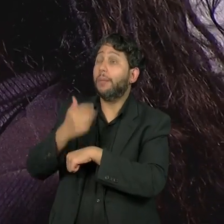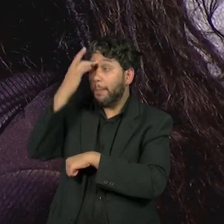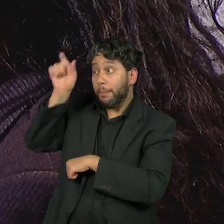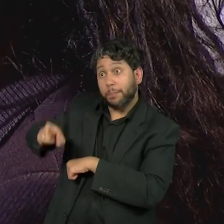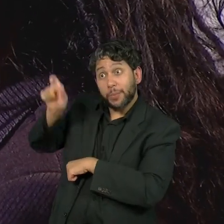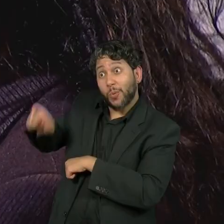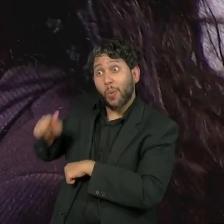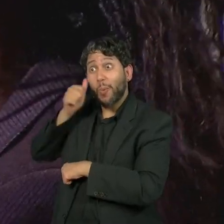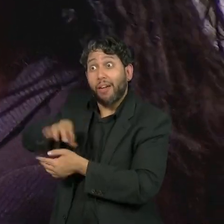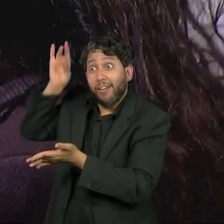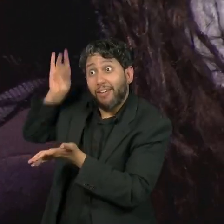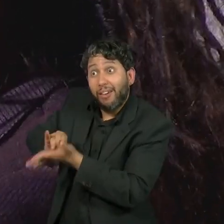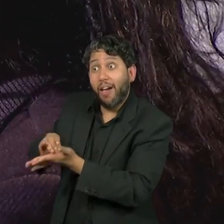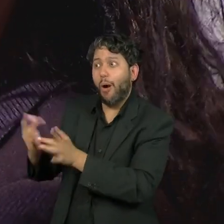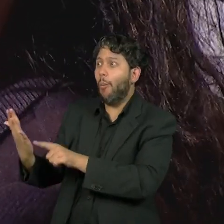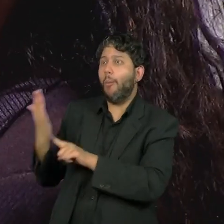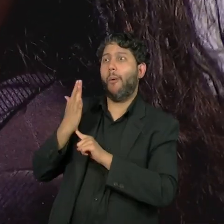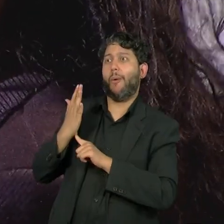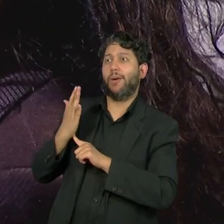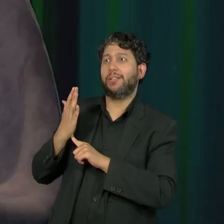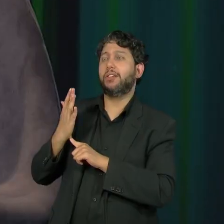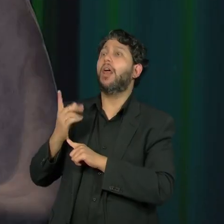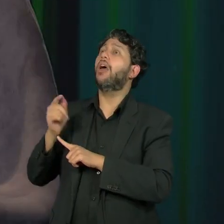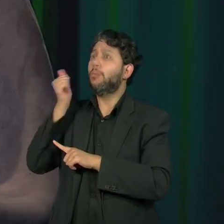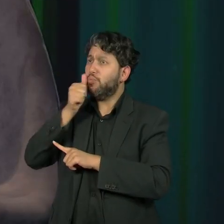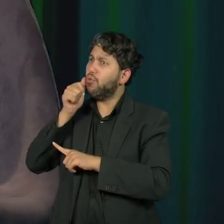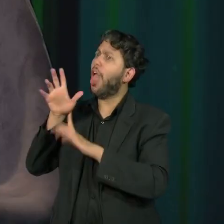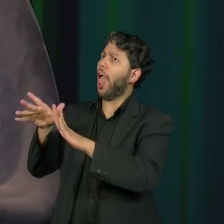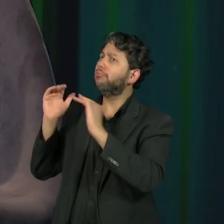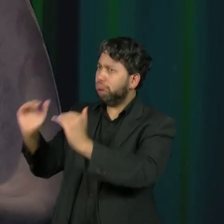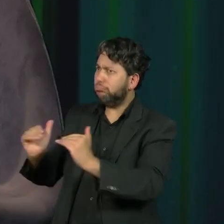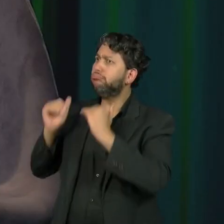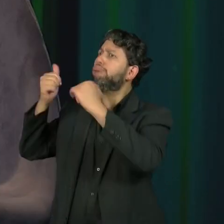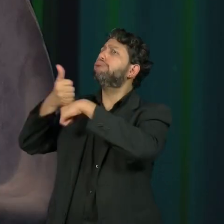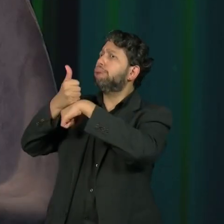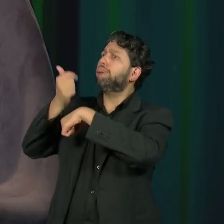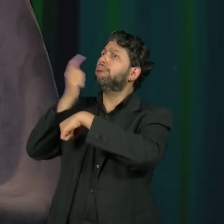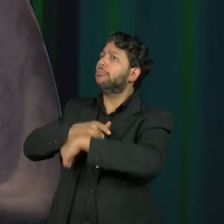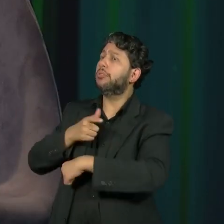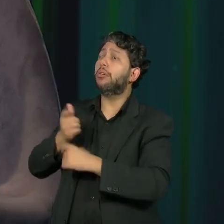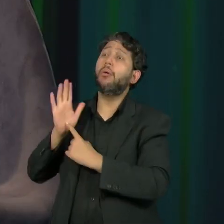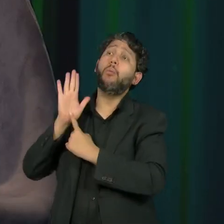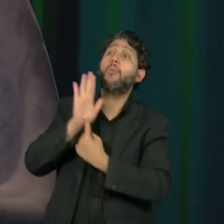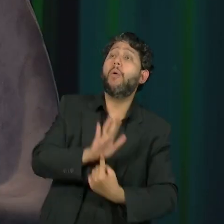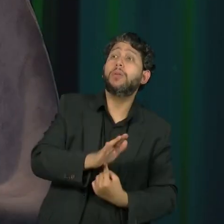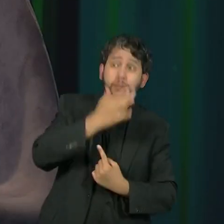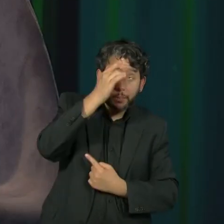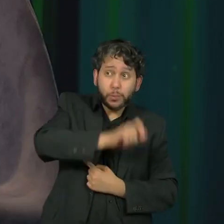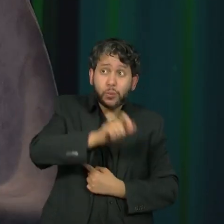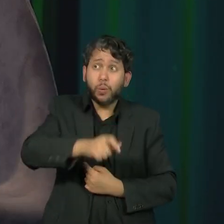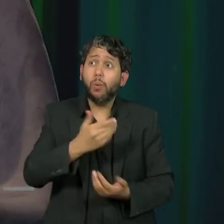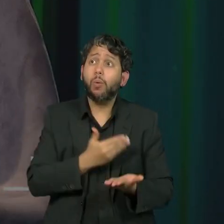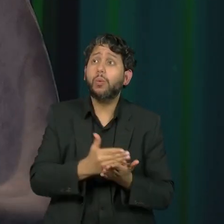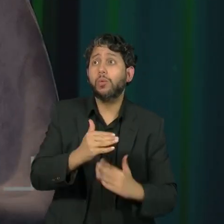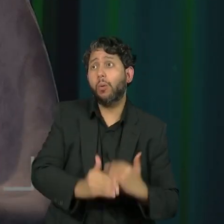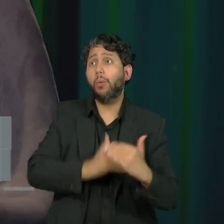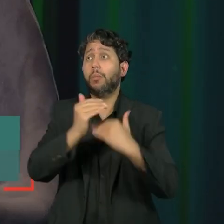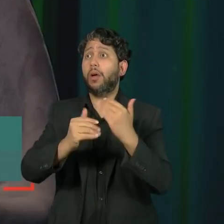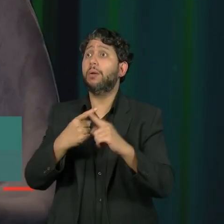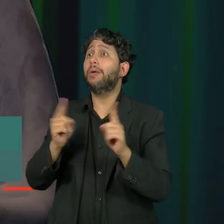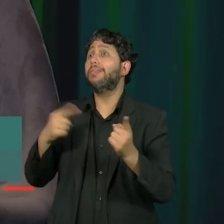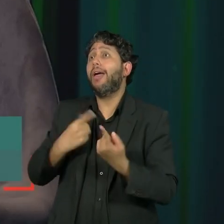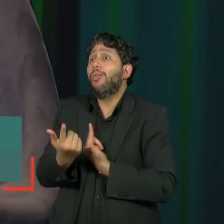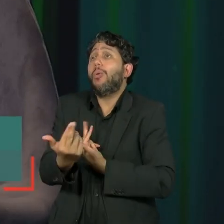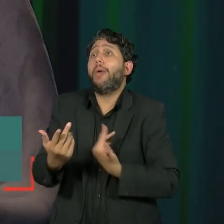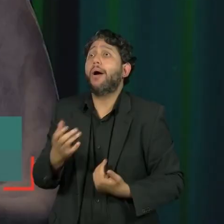de mulheres que estão, sim, num patamar muito legal de suas carreiras, e também trazer assuntos que são muito comuns a nós, como